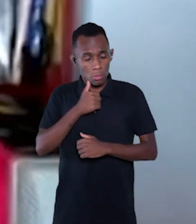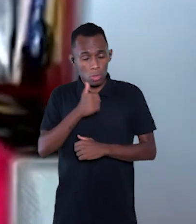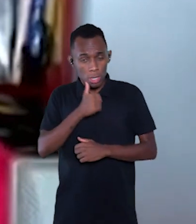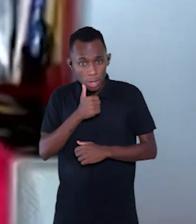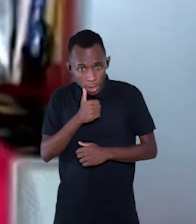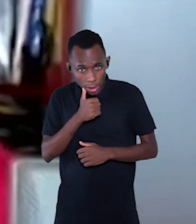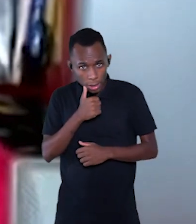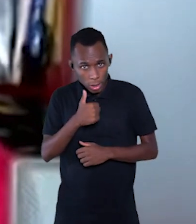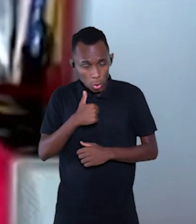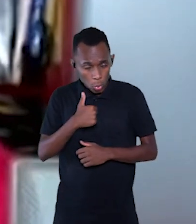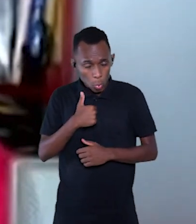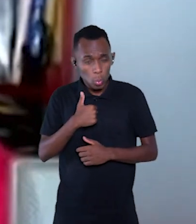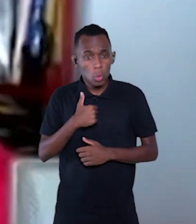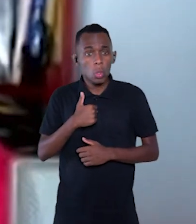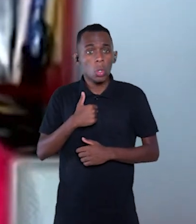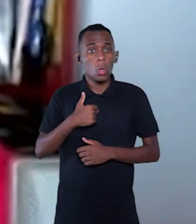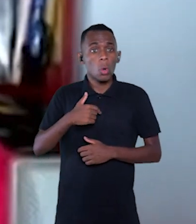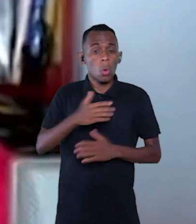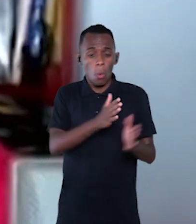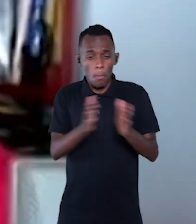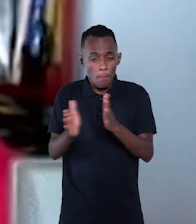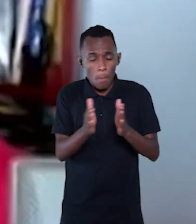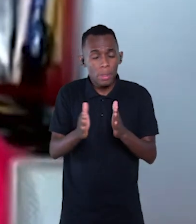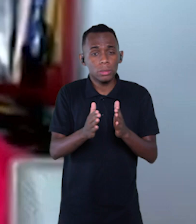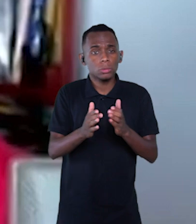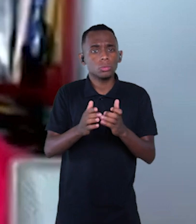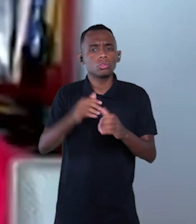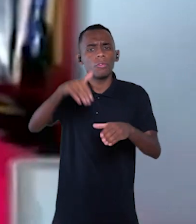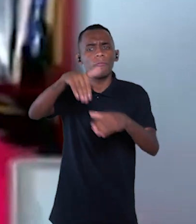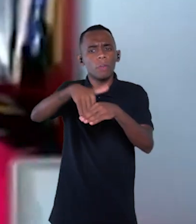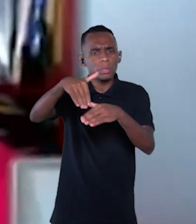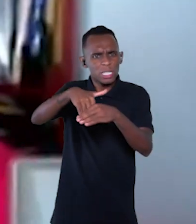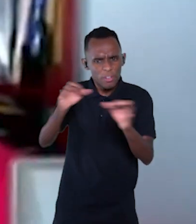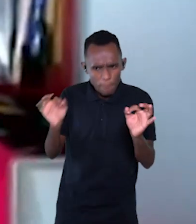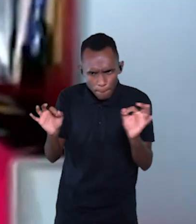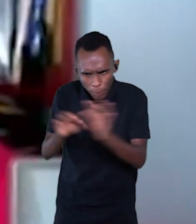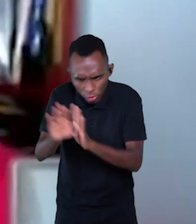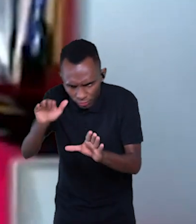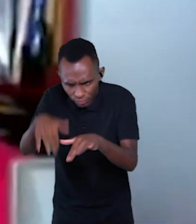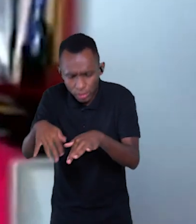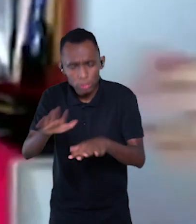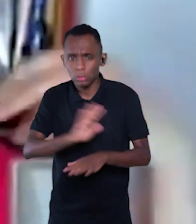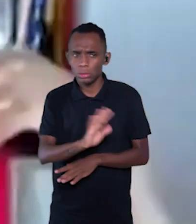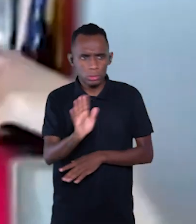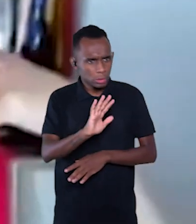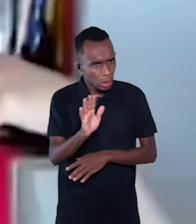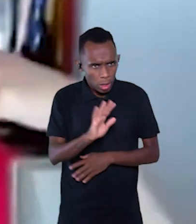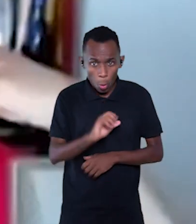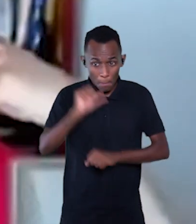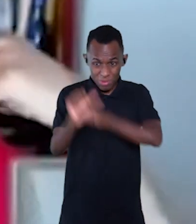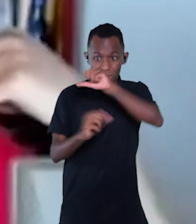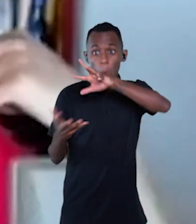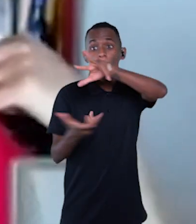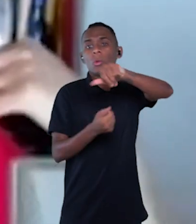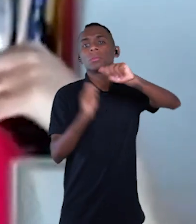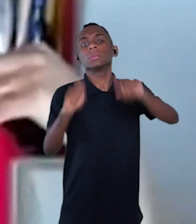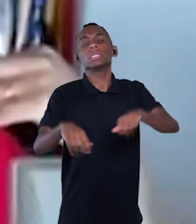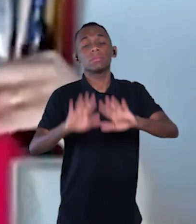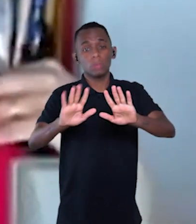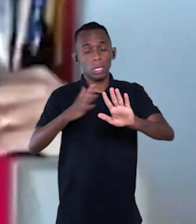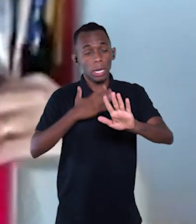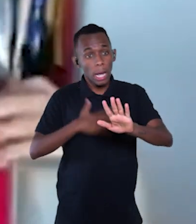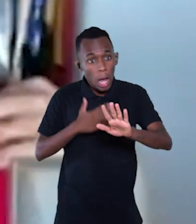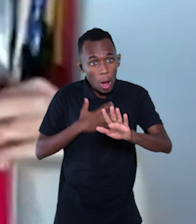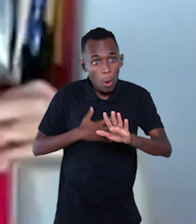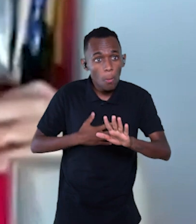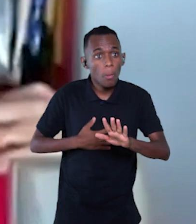a gente entende que o processo eleitoral, ele não é um fim nele mesmo. A gente não acha que a gente vai mudar o mundo a partir de uma eleição, mas